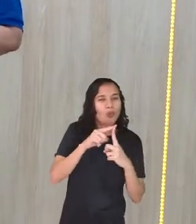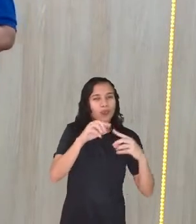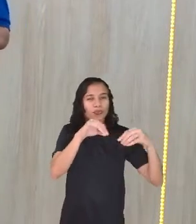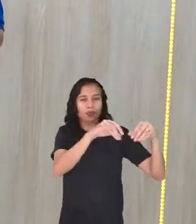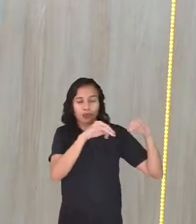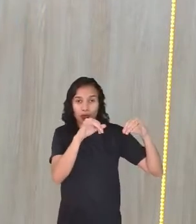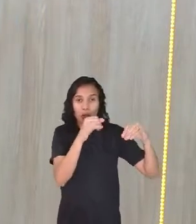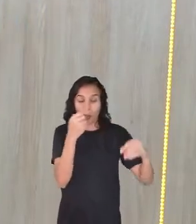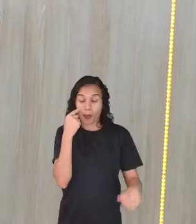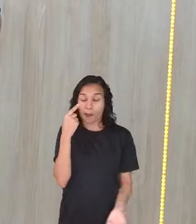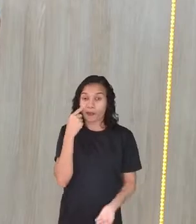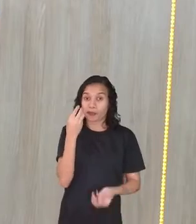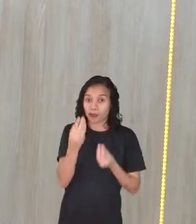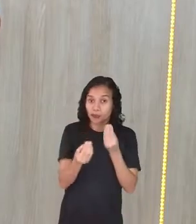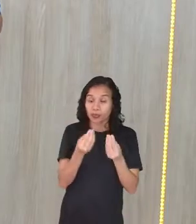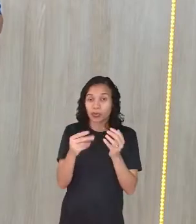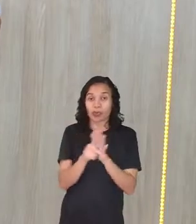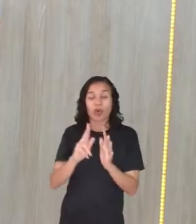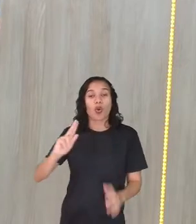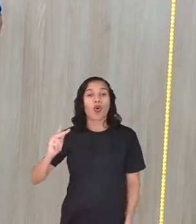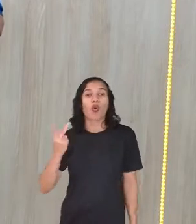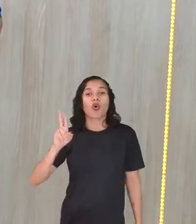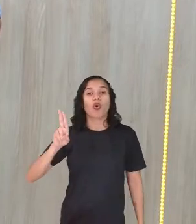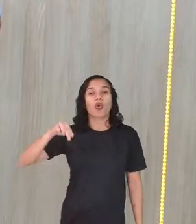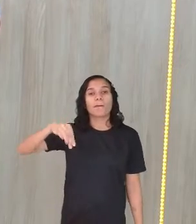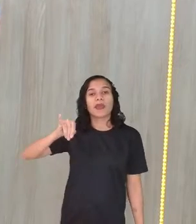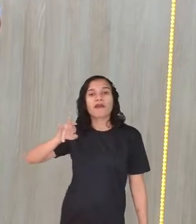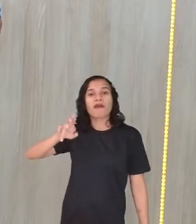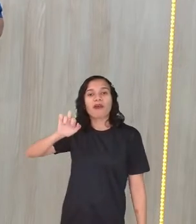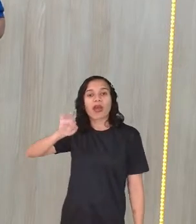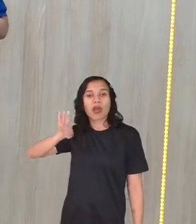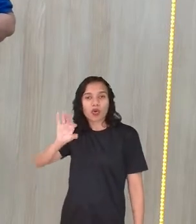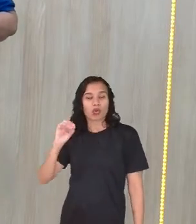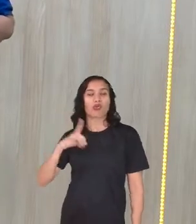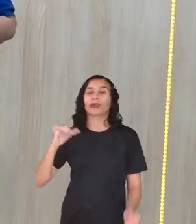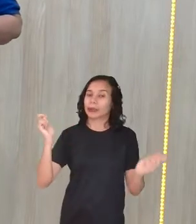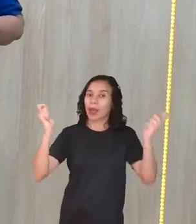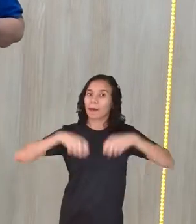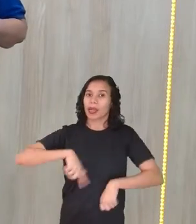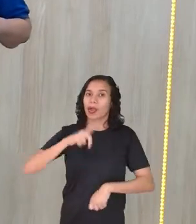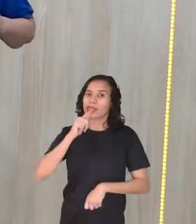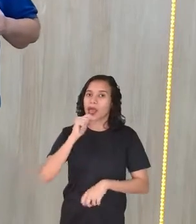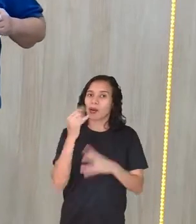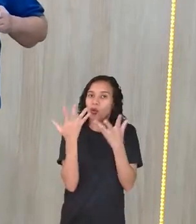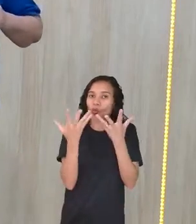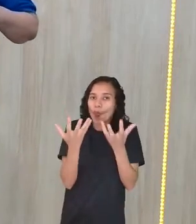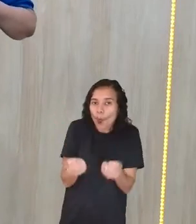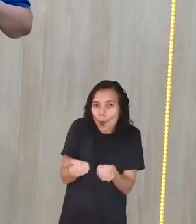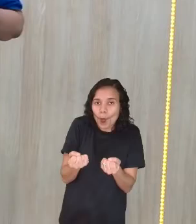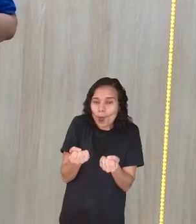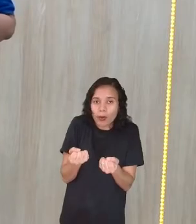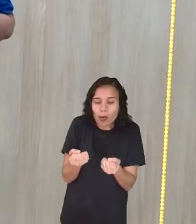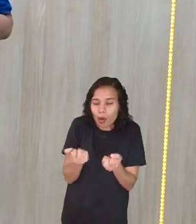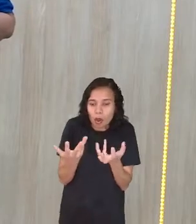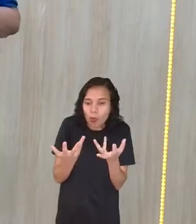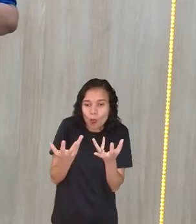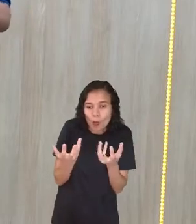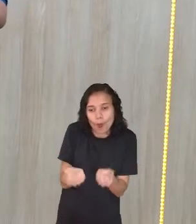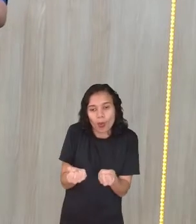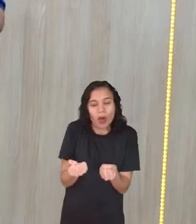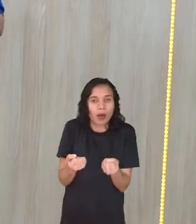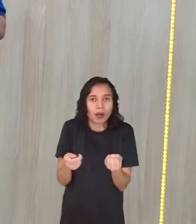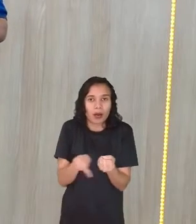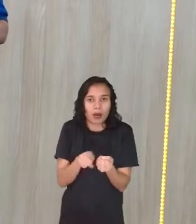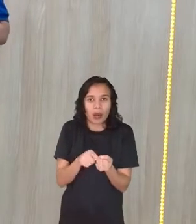onde nós vimos que o solo umífero, ele tem essa capacidade, né? Ele não é a questão dele reter né,